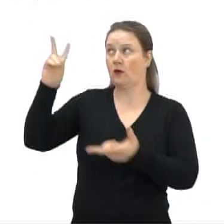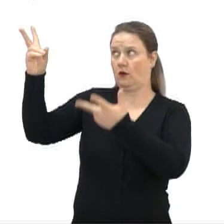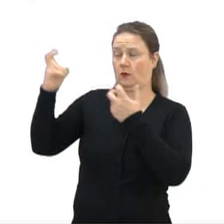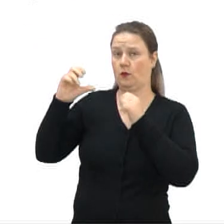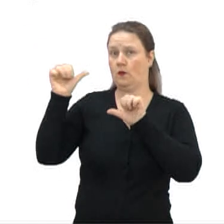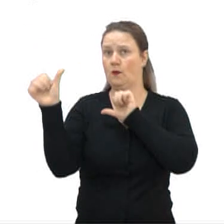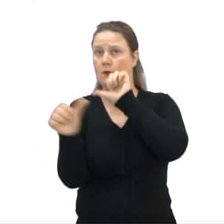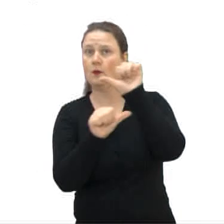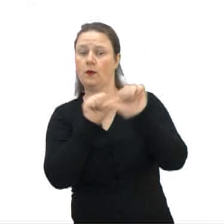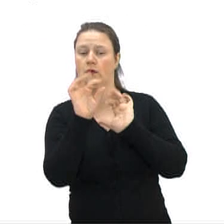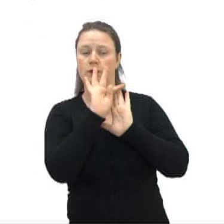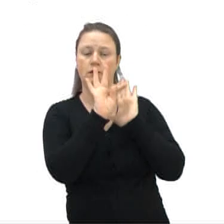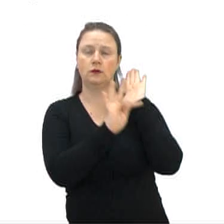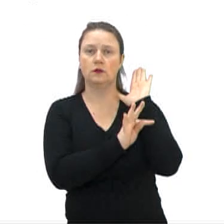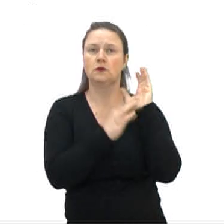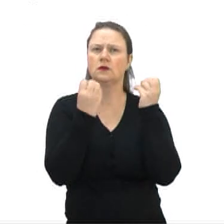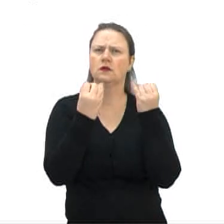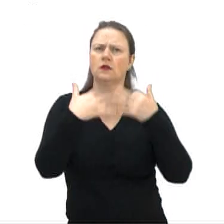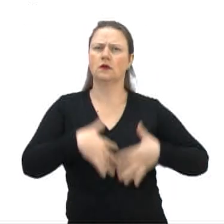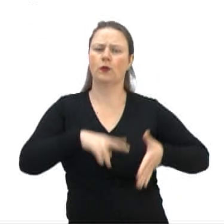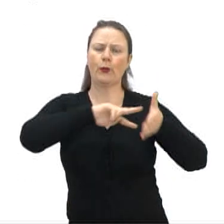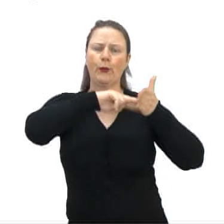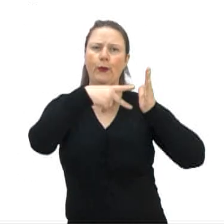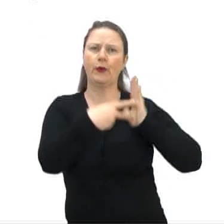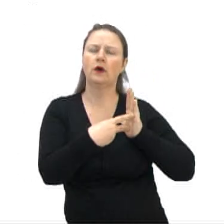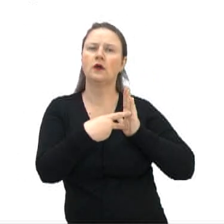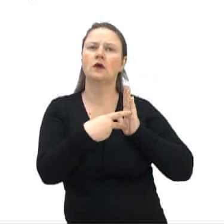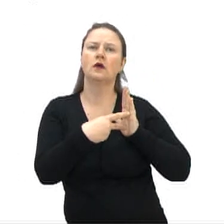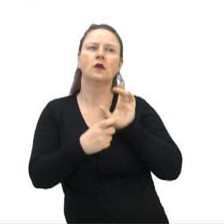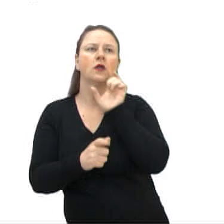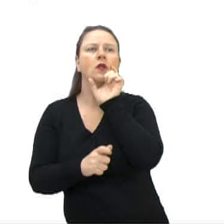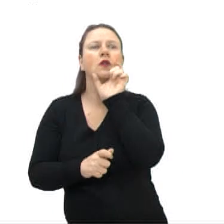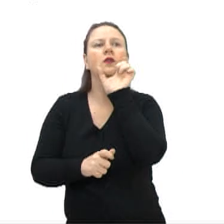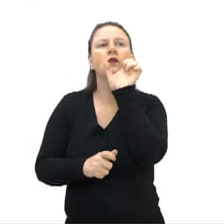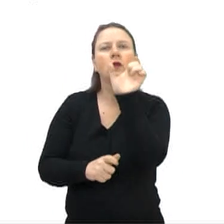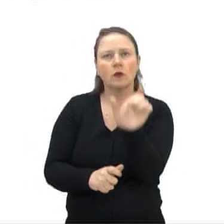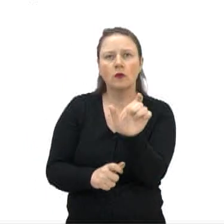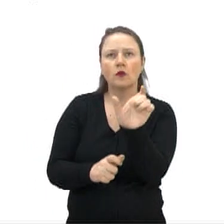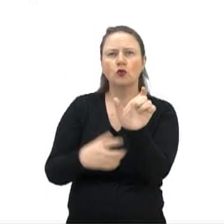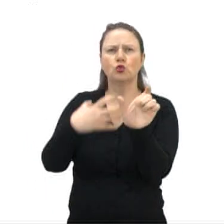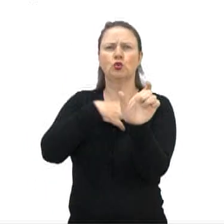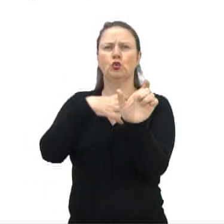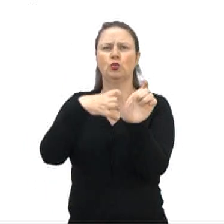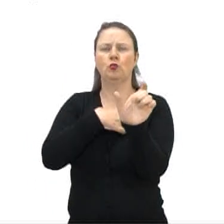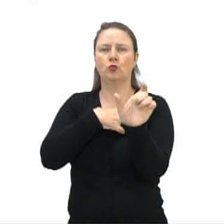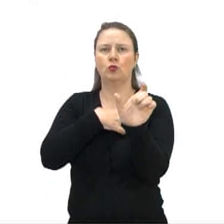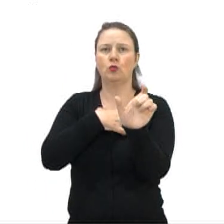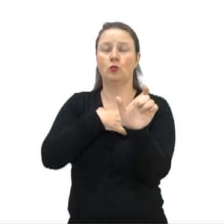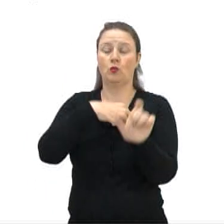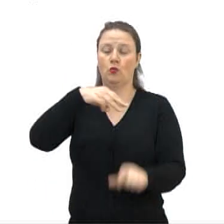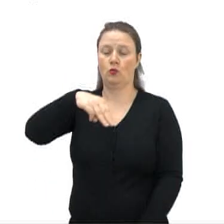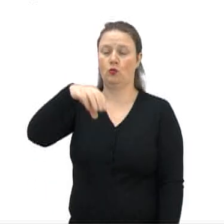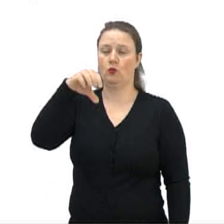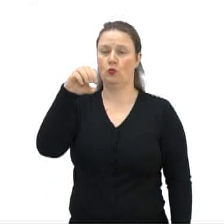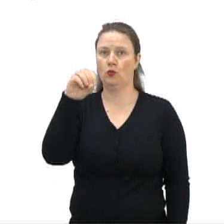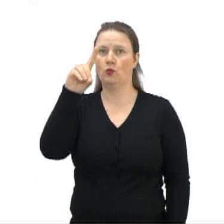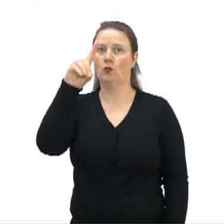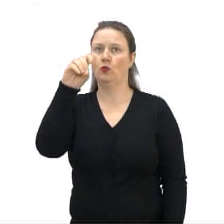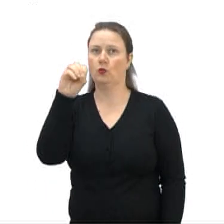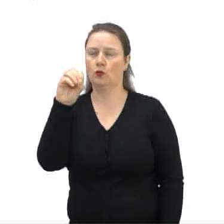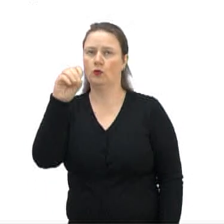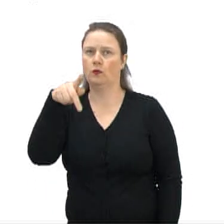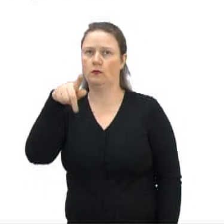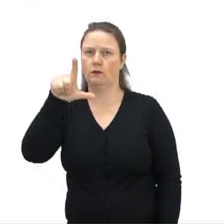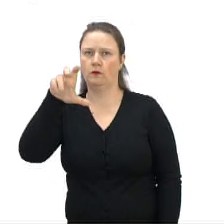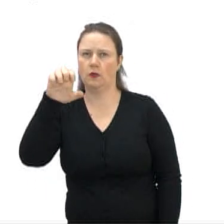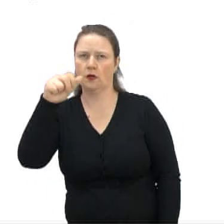alterações no texto e explique o significado do termo de modo pleno. Já ouviram isso? Modo pleno? Então eu tenho,